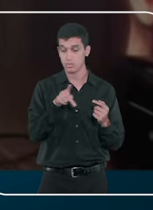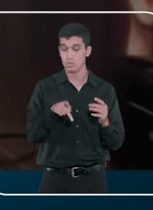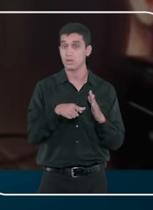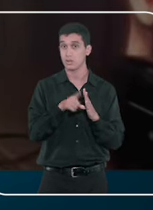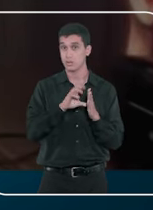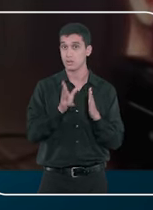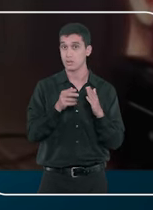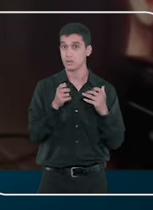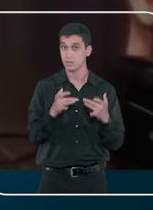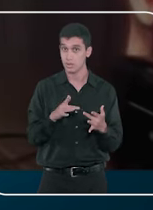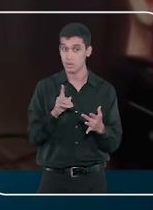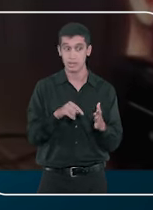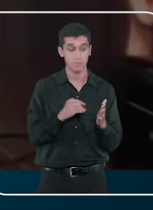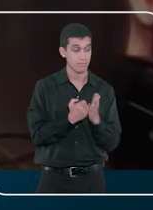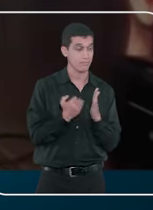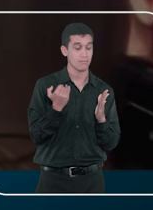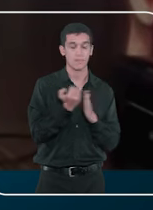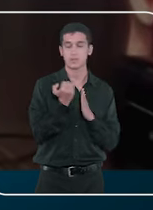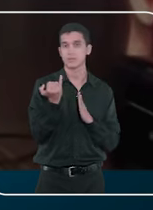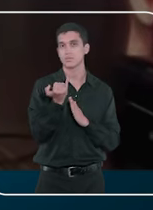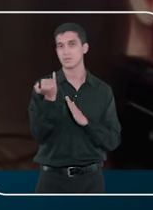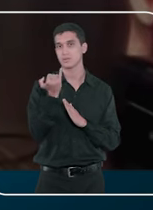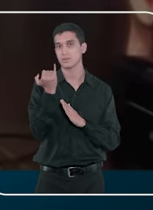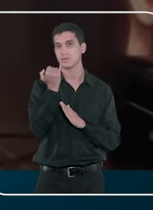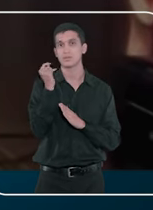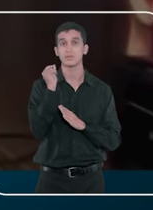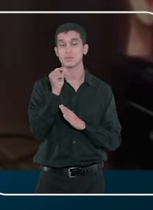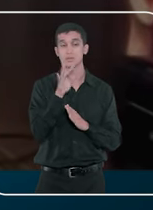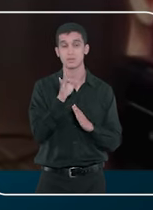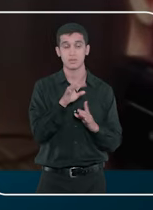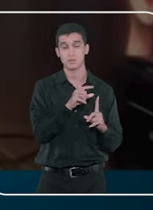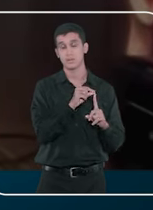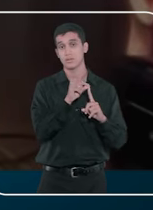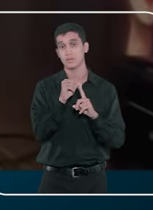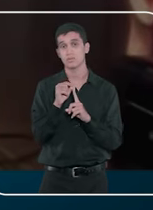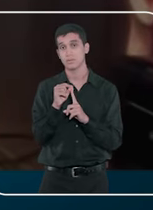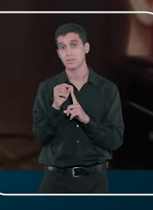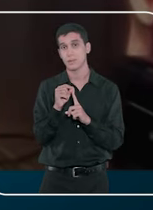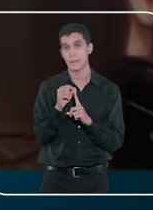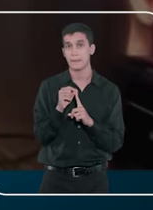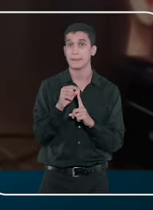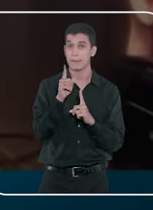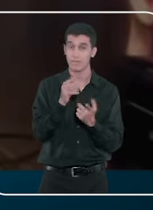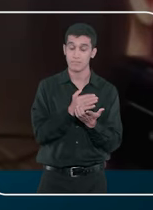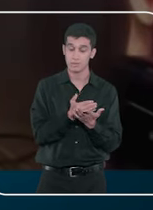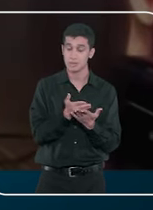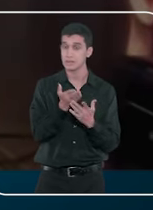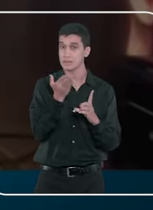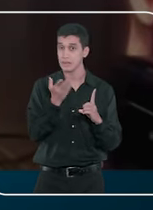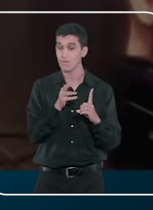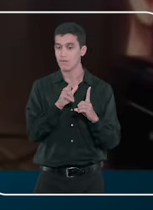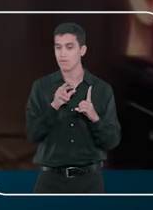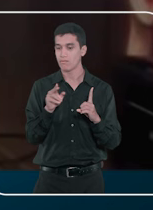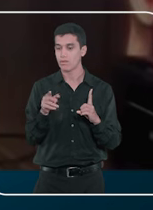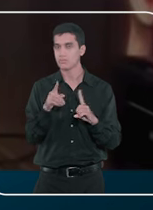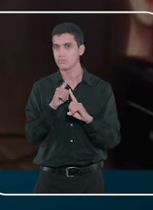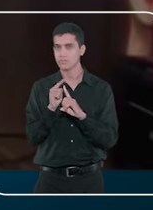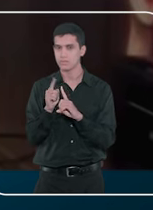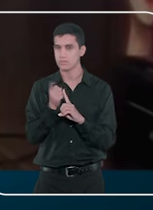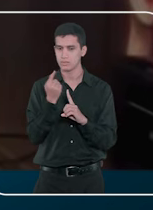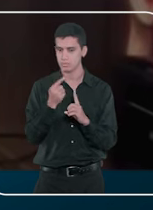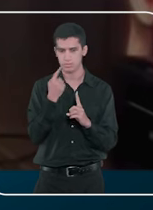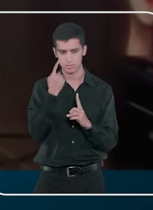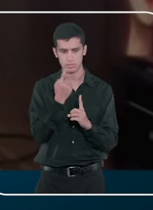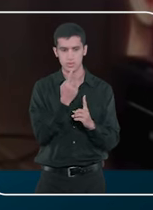disse, é até mais importante do que a indicação em si. É a partir destes elementos, propriamente, que